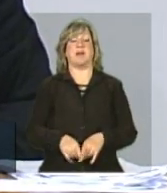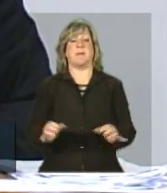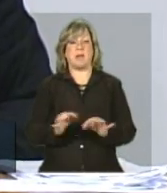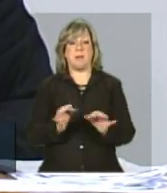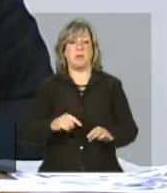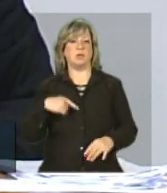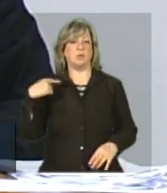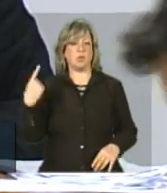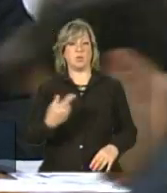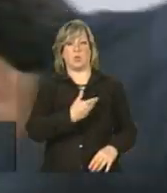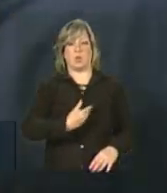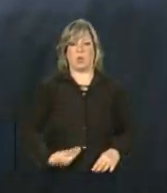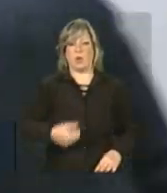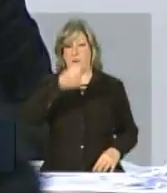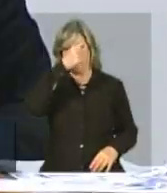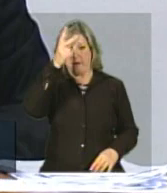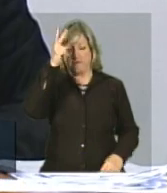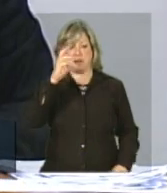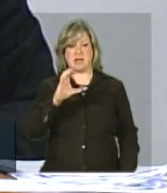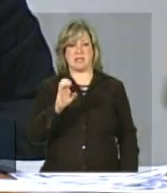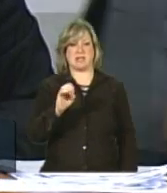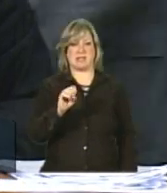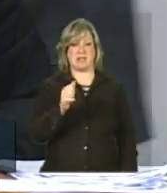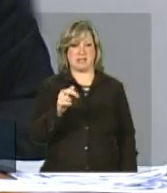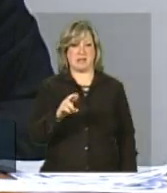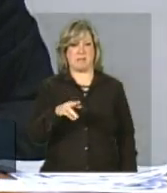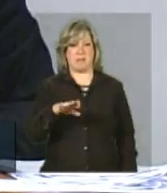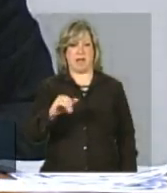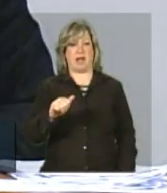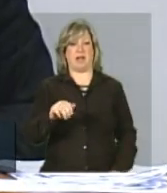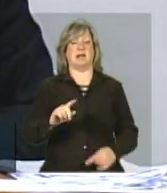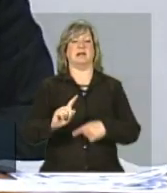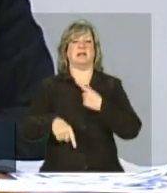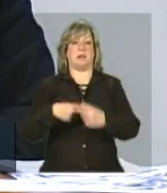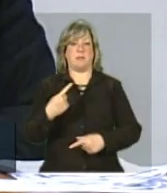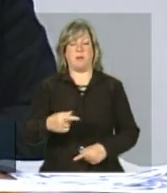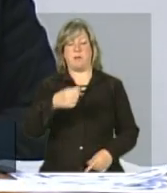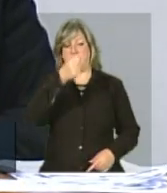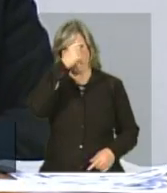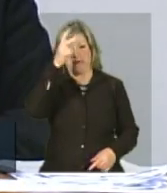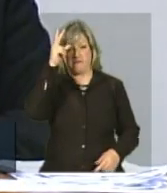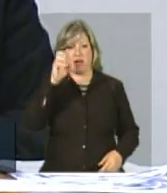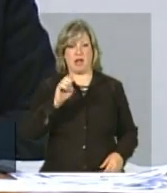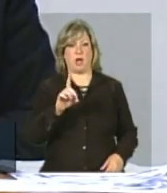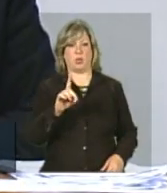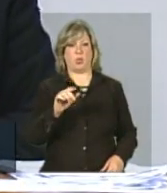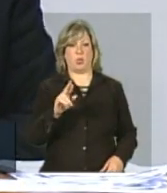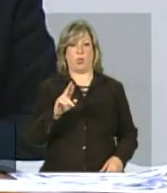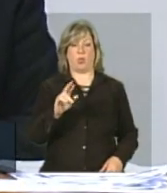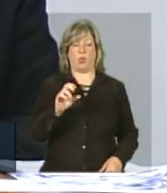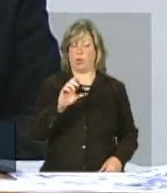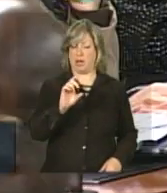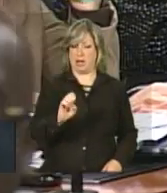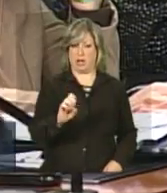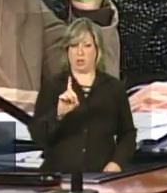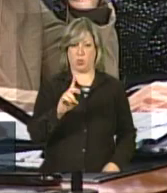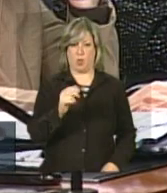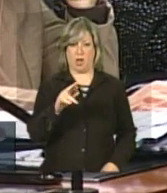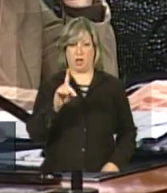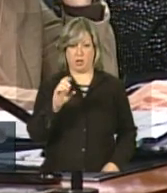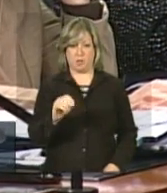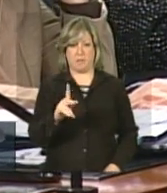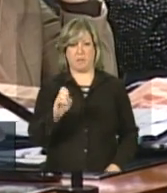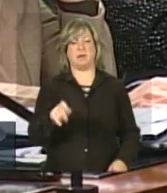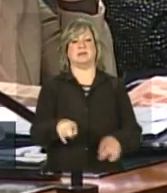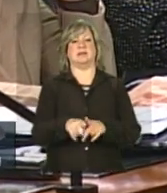governos, do prefeito César Maia, depois do prefeito Eduardo Paes, da governadora Rosinha Garotinho, depois do